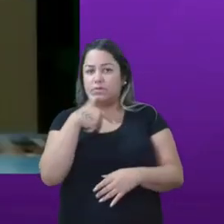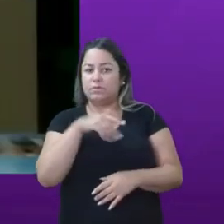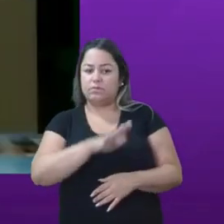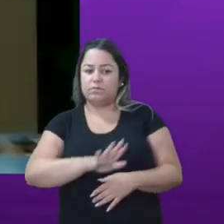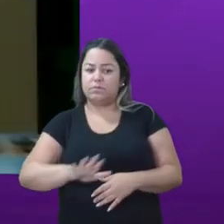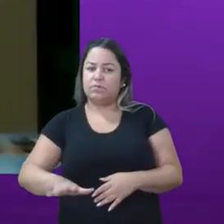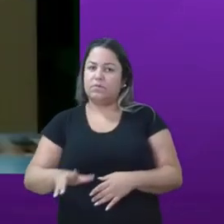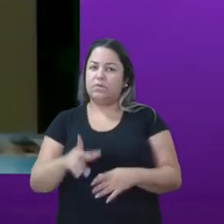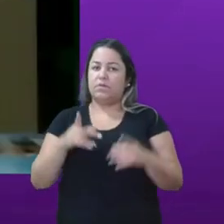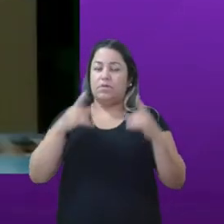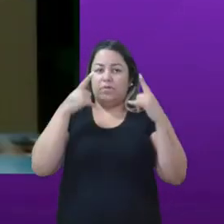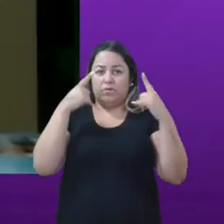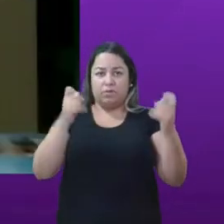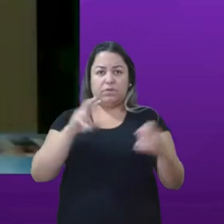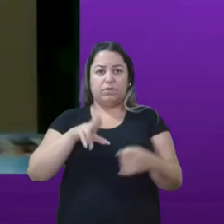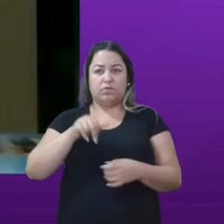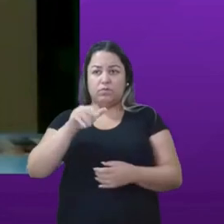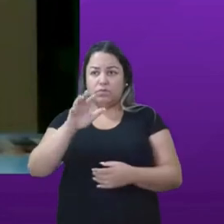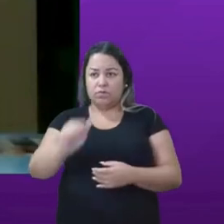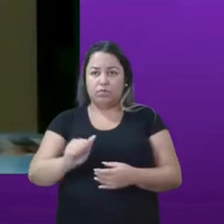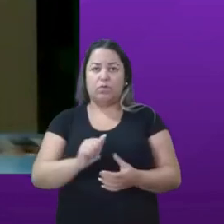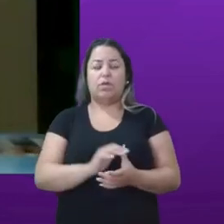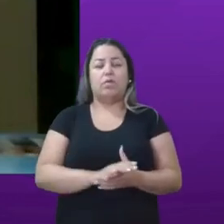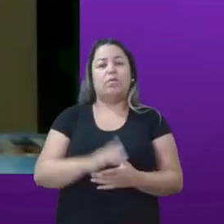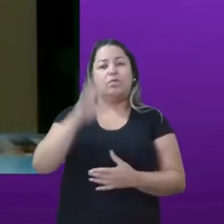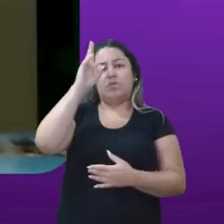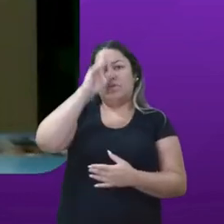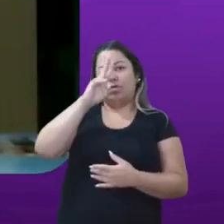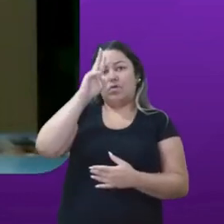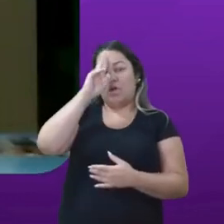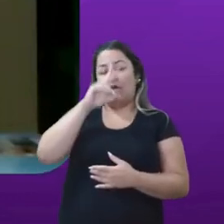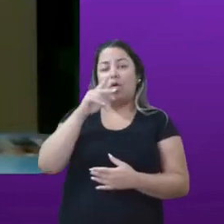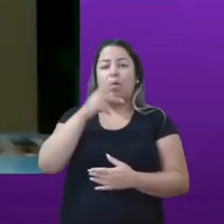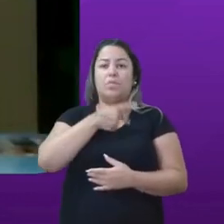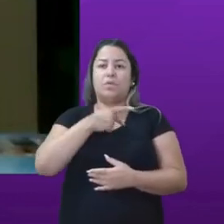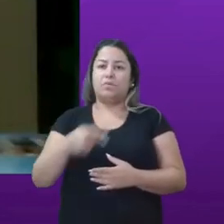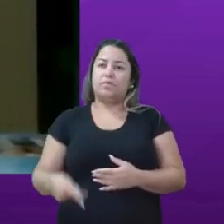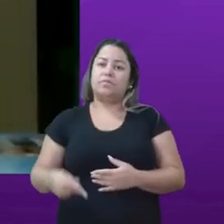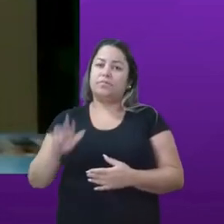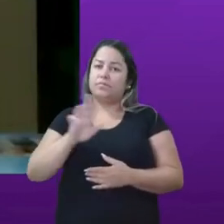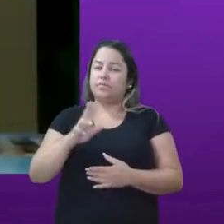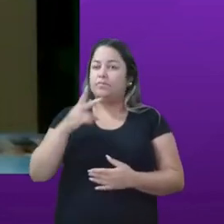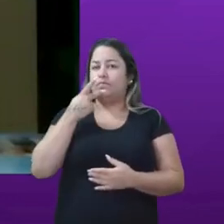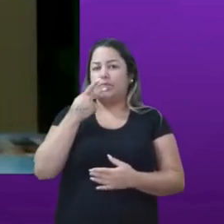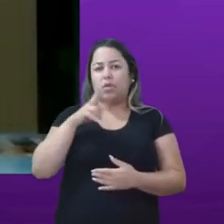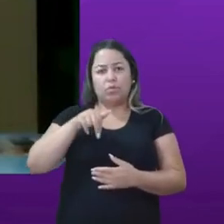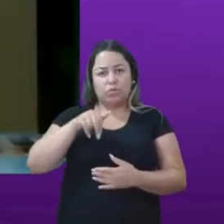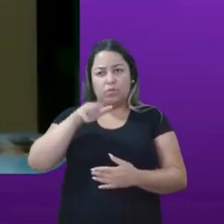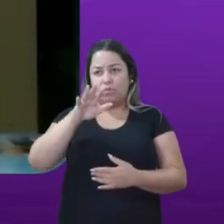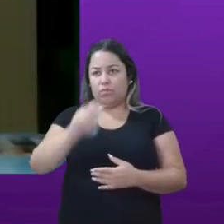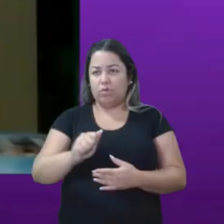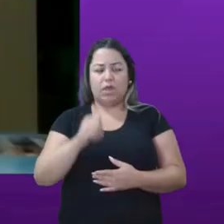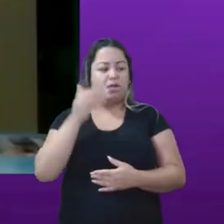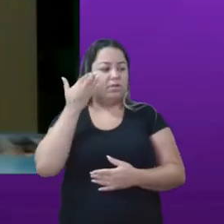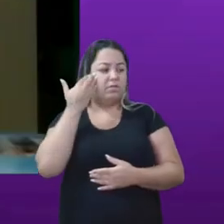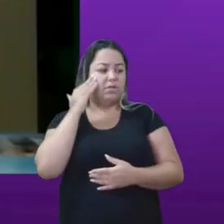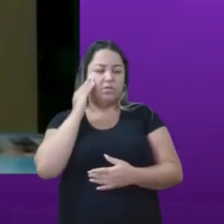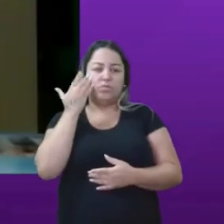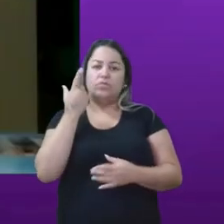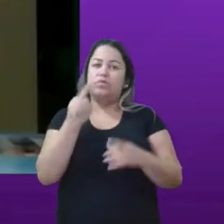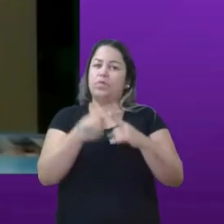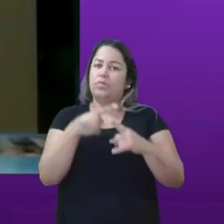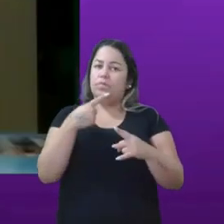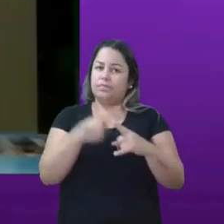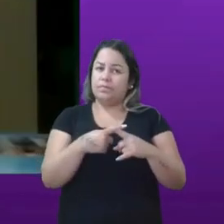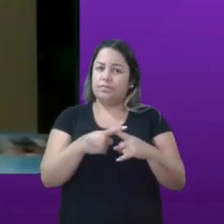dizer, violência jamais. Eu lembro que um dia o presidente Lula falou, eu nunca entendi por